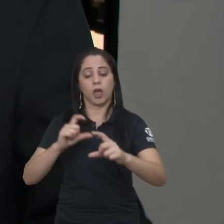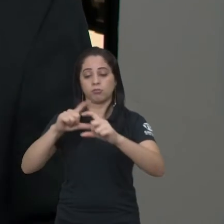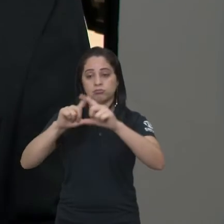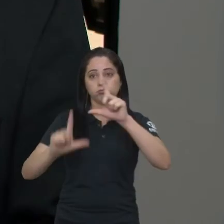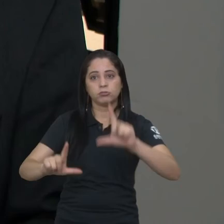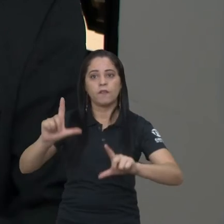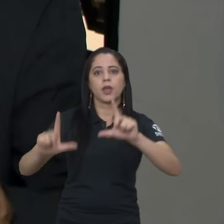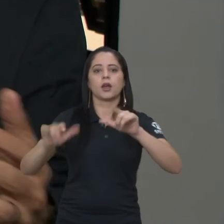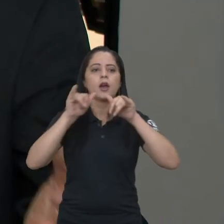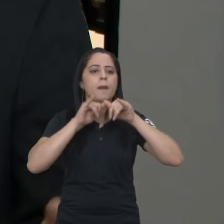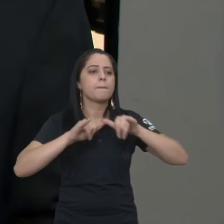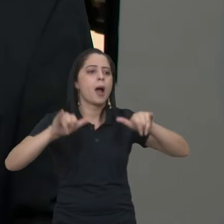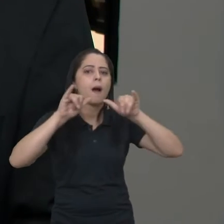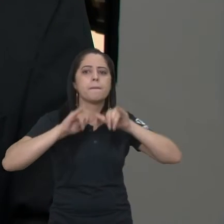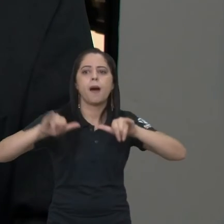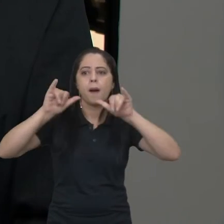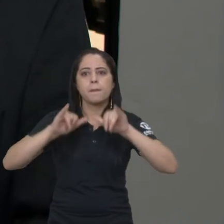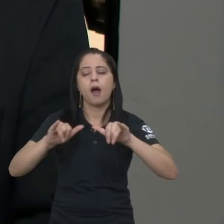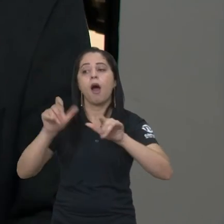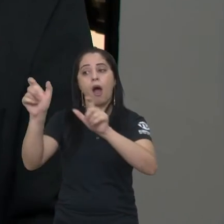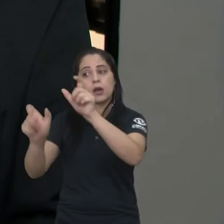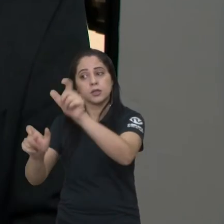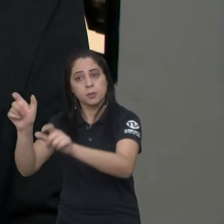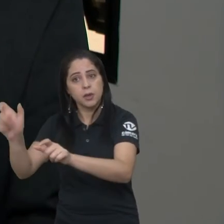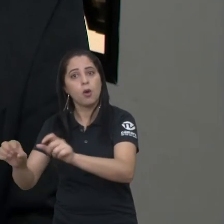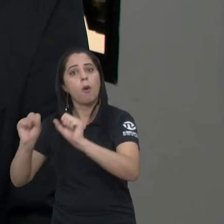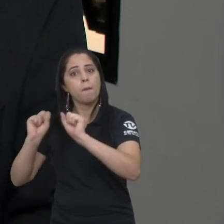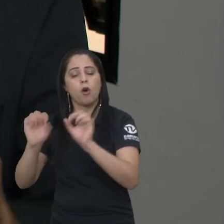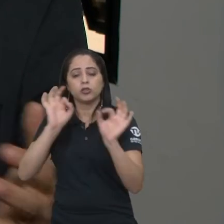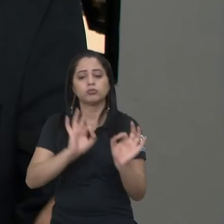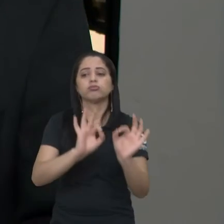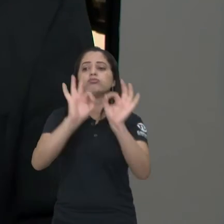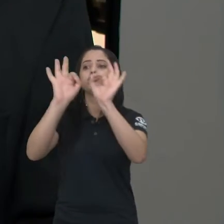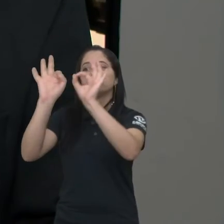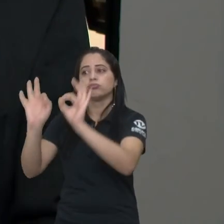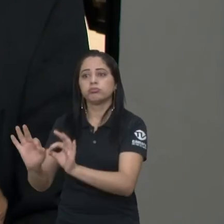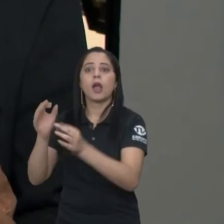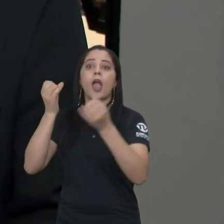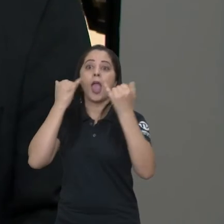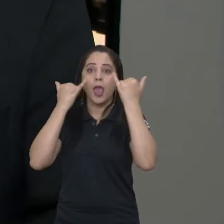TV Câmara, tem seus meios de comunicação, pode também fazer essa boa